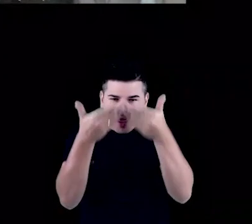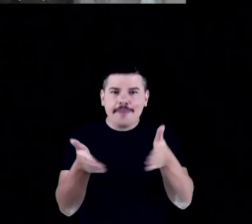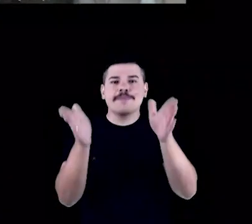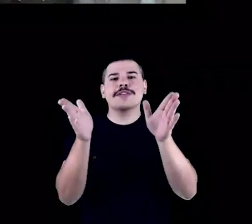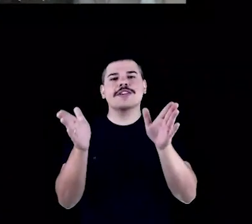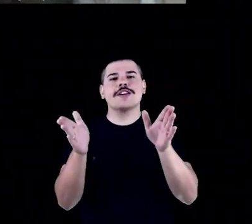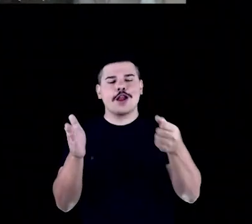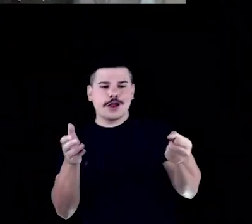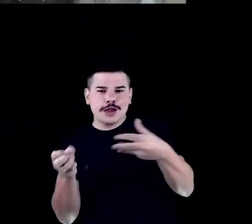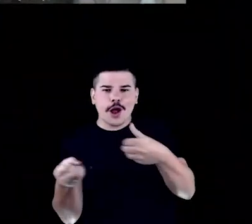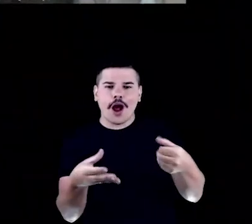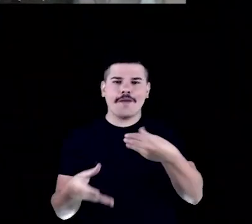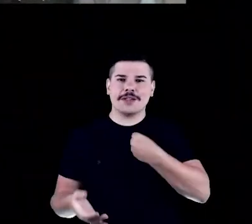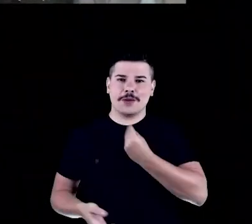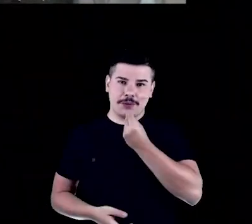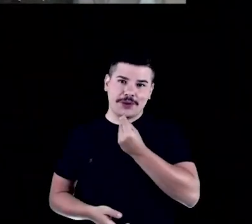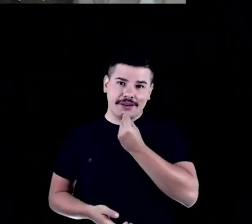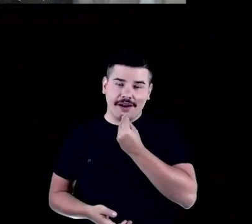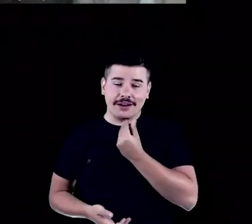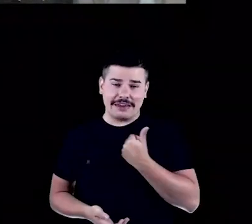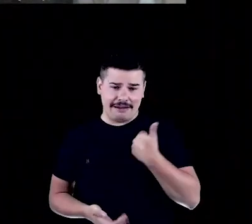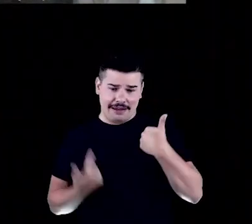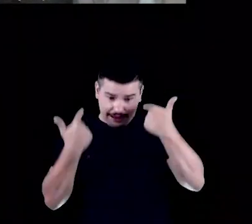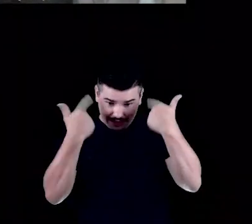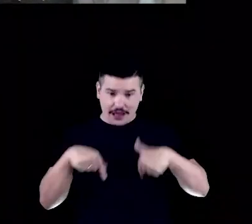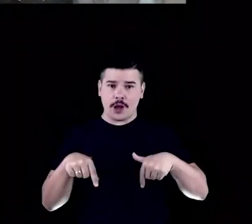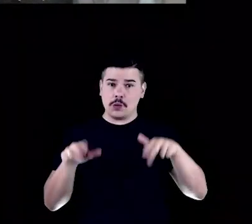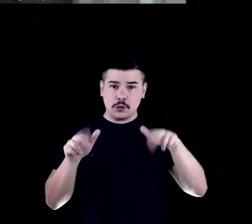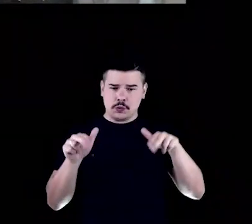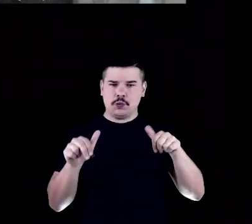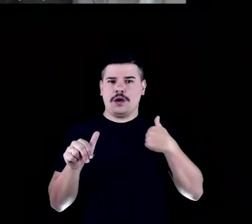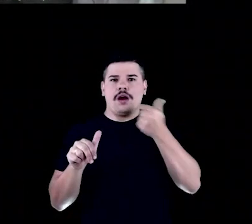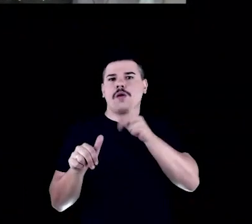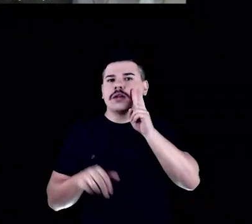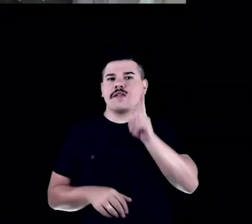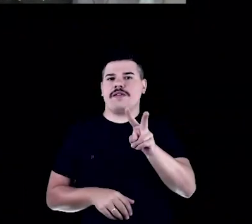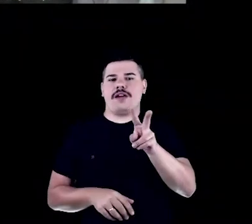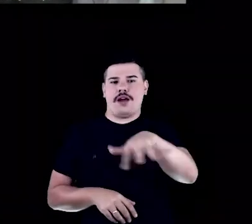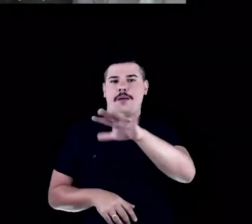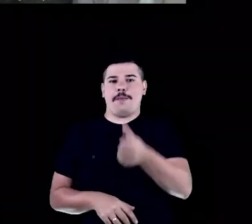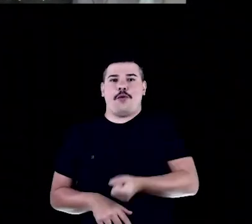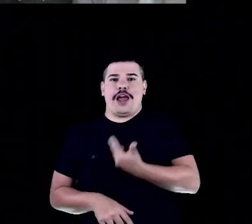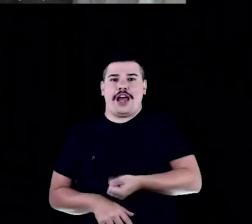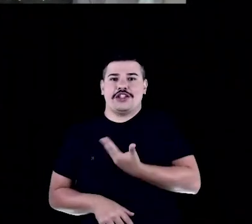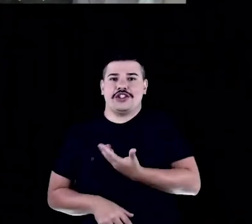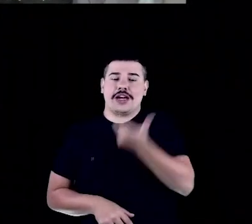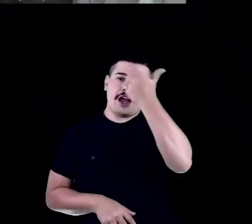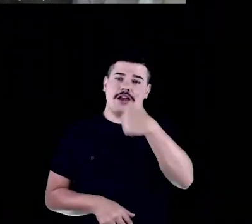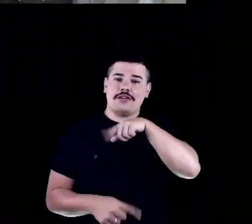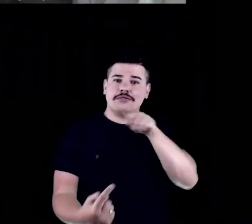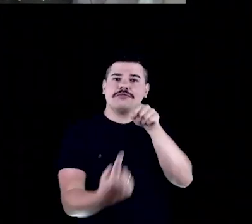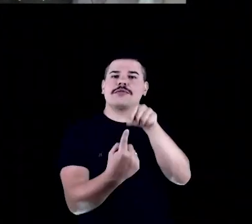tentar abrir essas outras possibilidades, né? Eu jamais conseguiria ver realmente a poética de